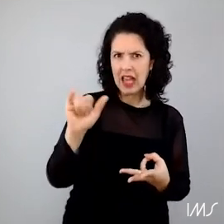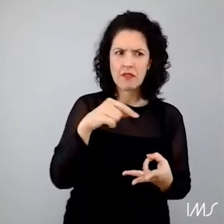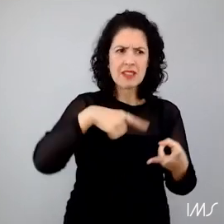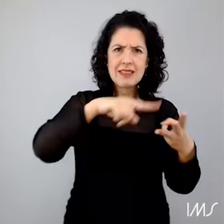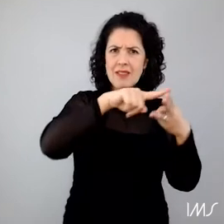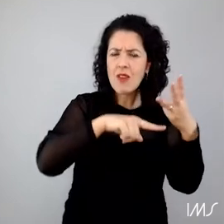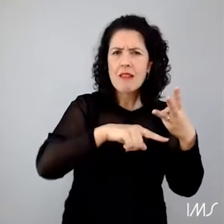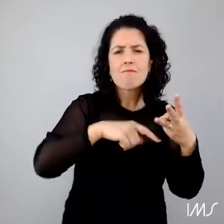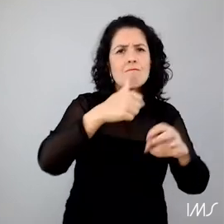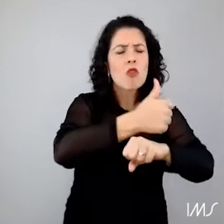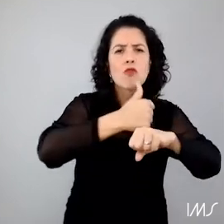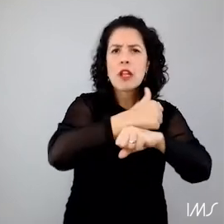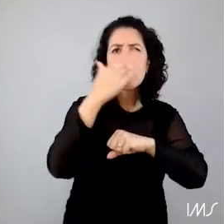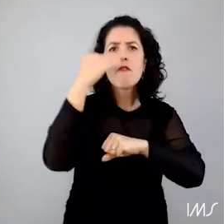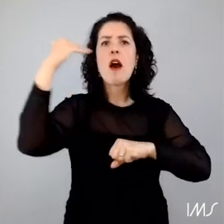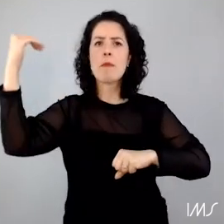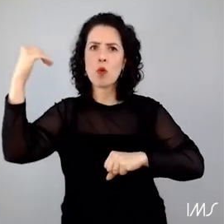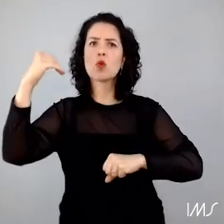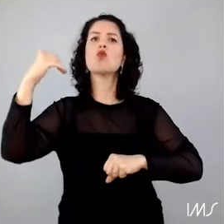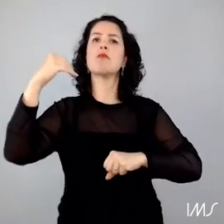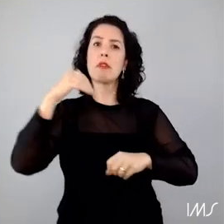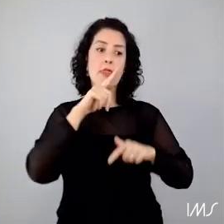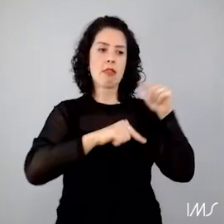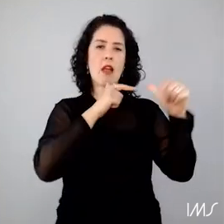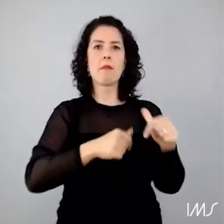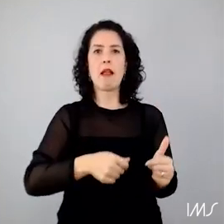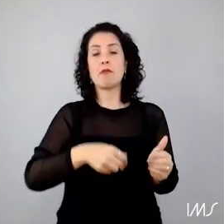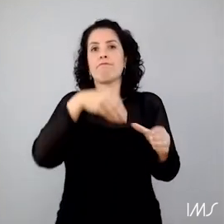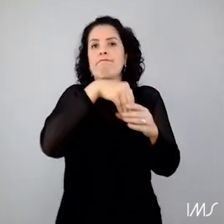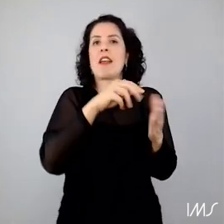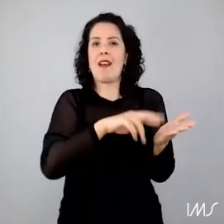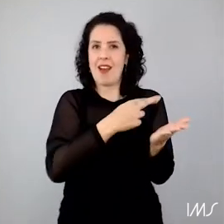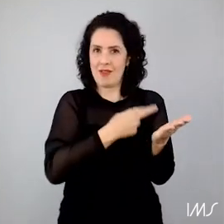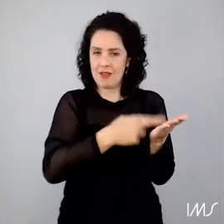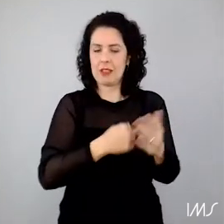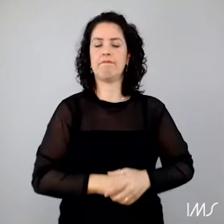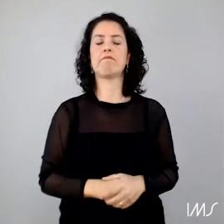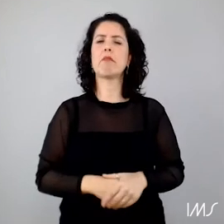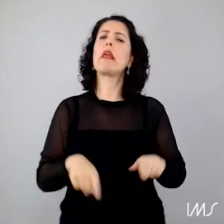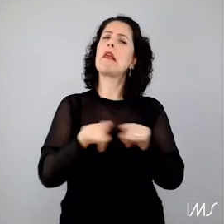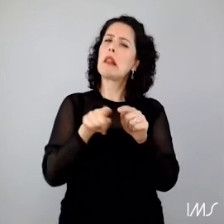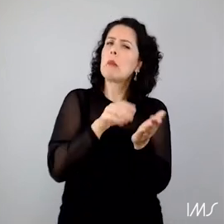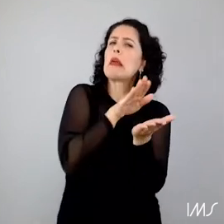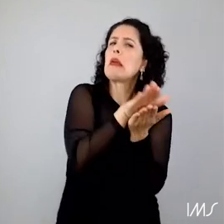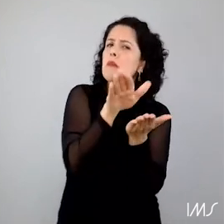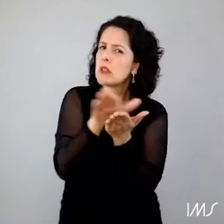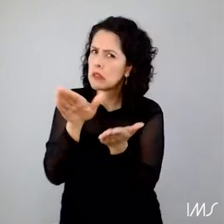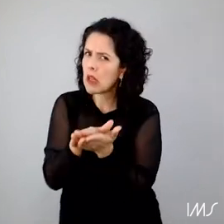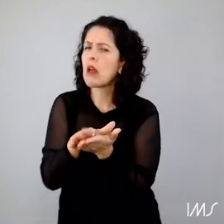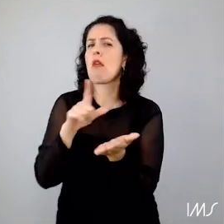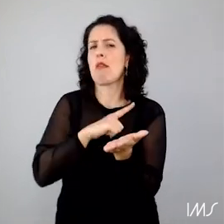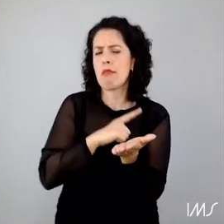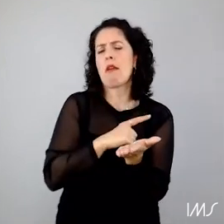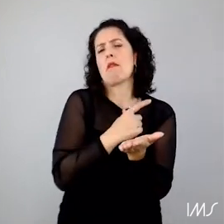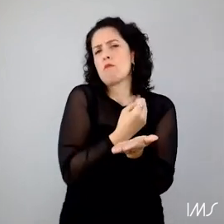despontavam nessas publicações. Além do campo editorial, mencionamos outros fatores variados e não menos